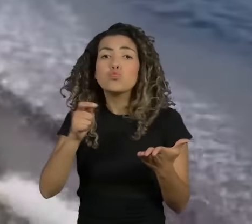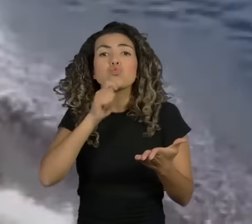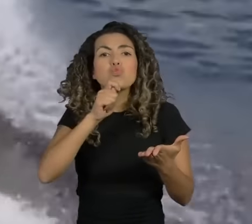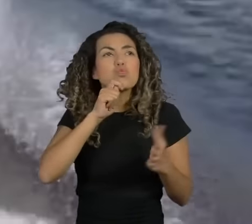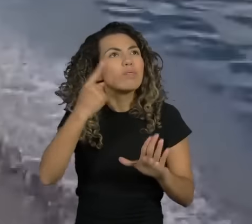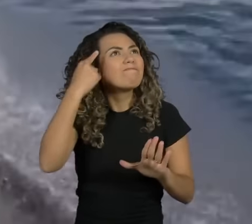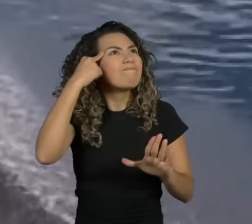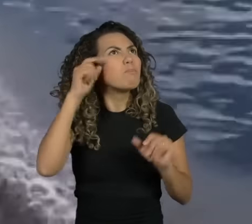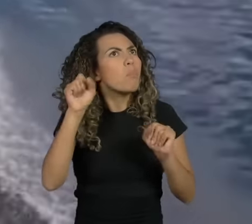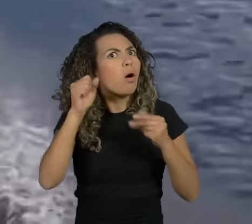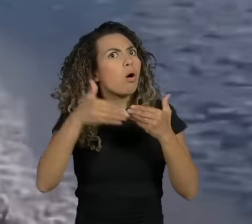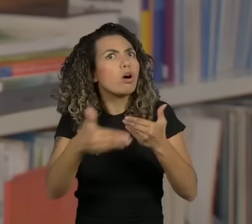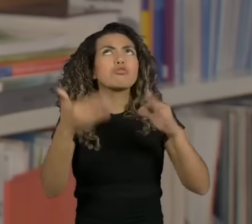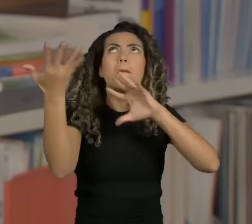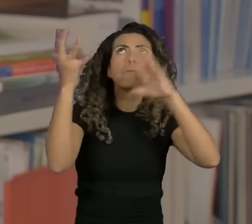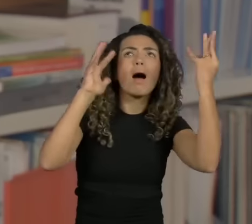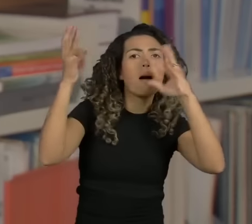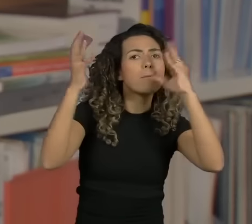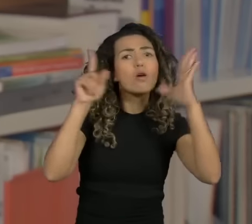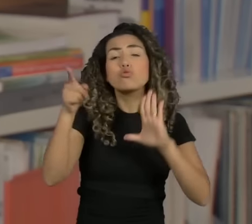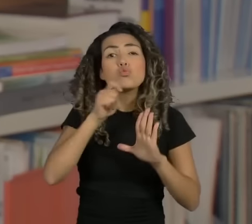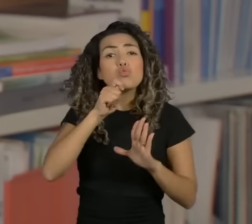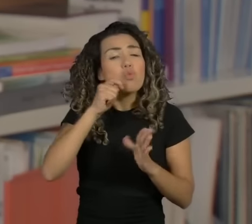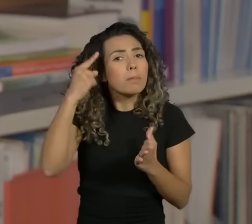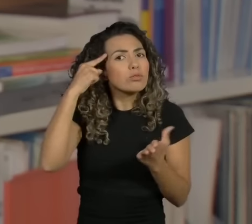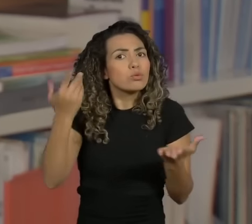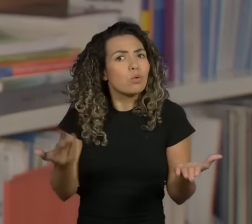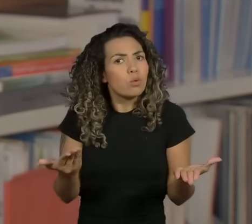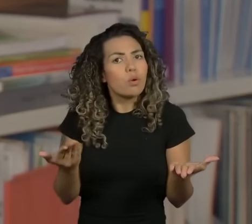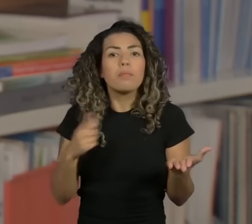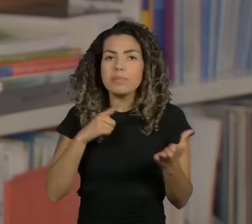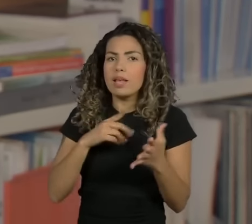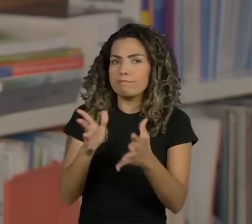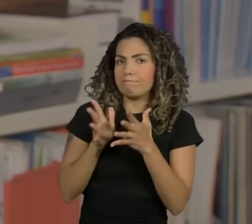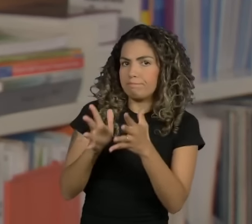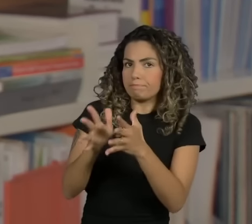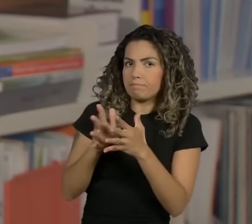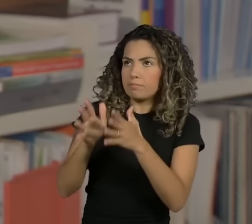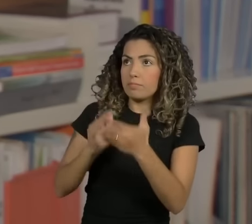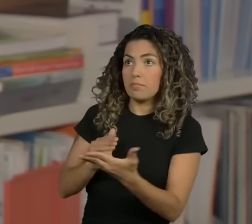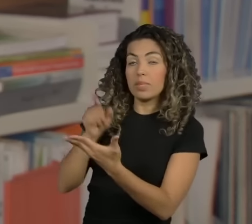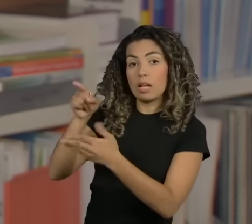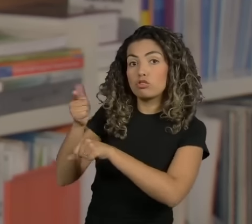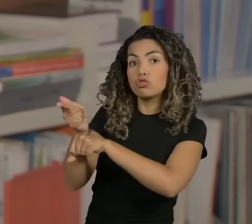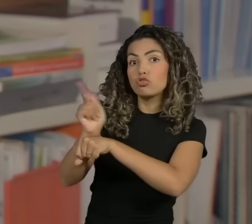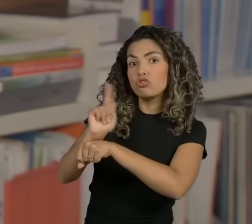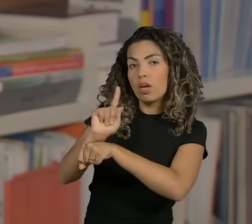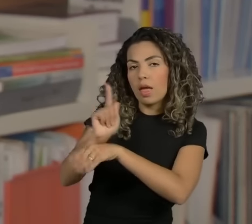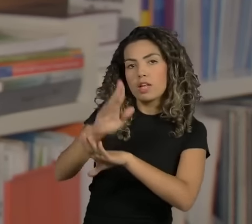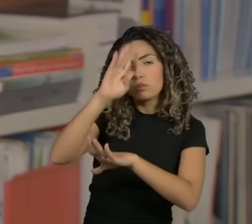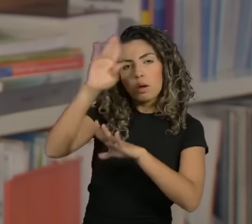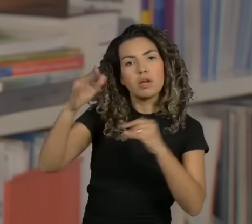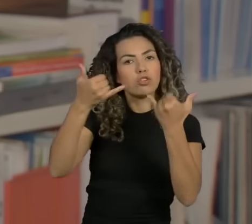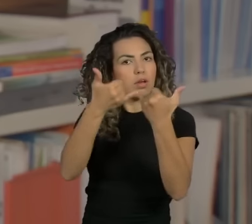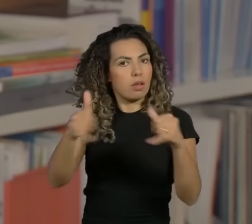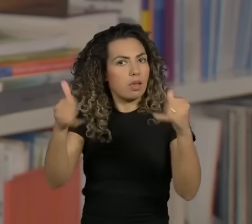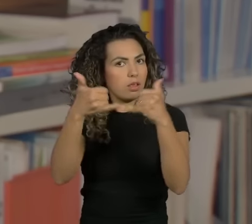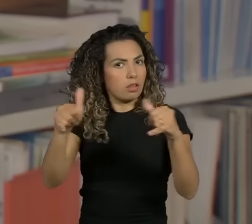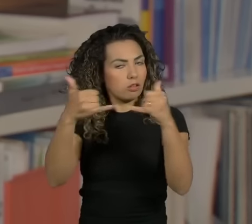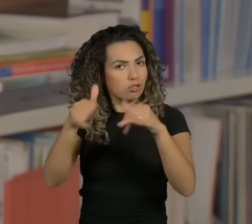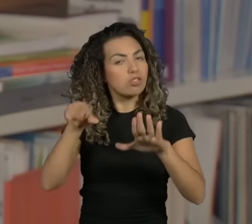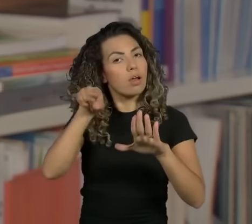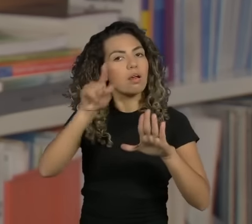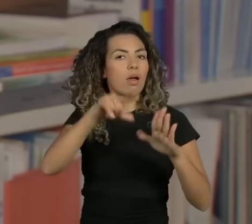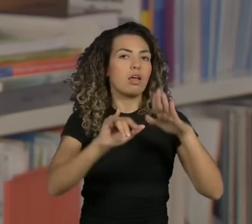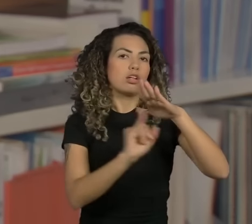impactos climáticos do projeto. Em entrevista ao Repórter Eco, o gerente do Programa de Energia Elétrica do Instituto de Energia e